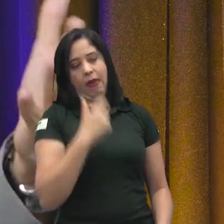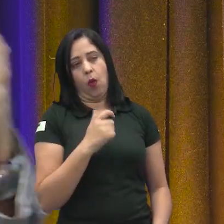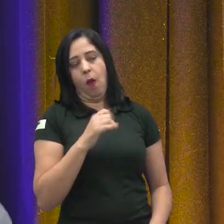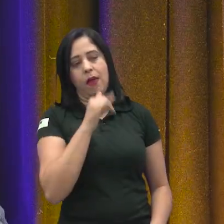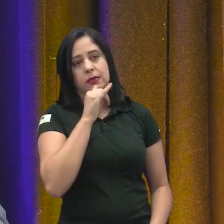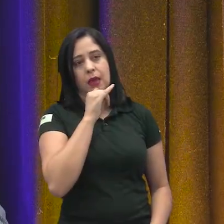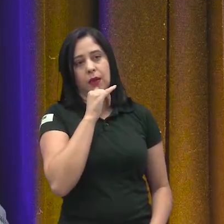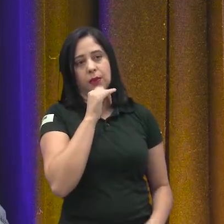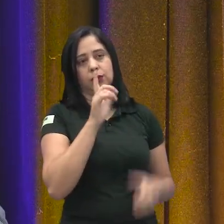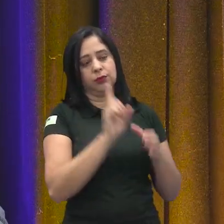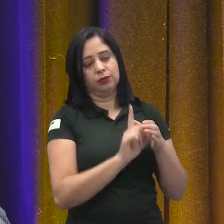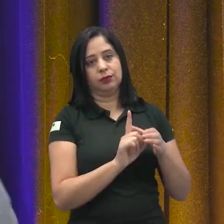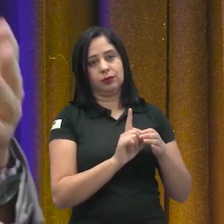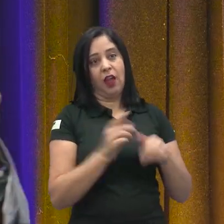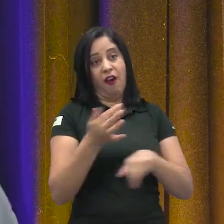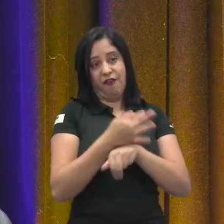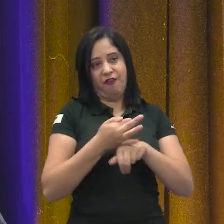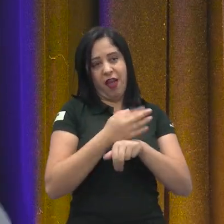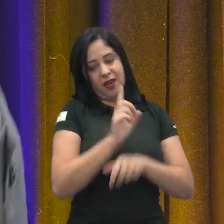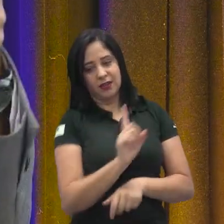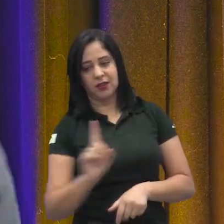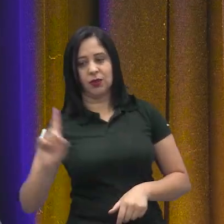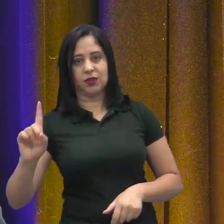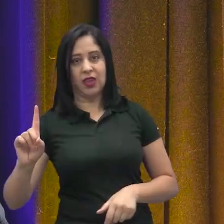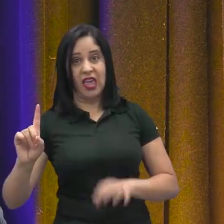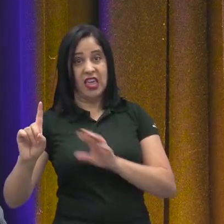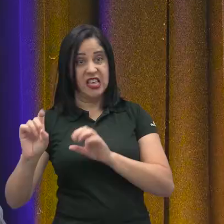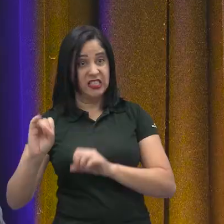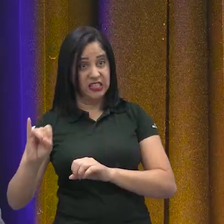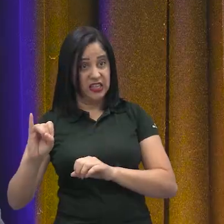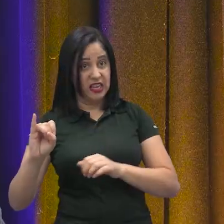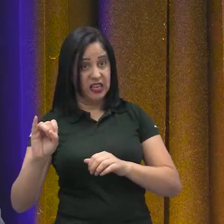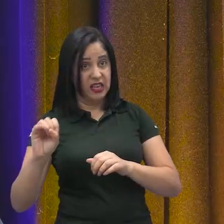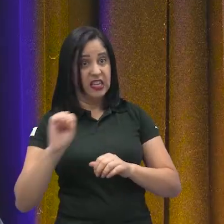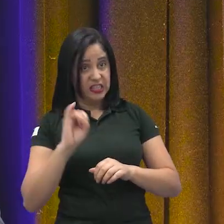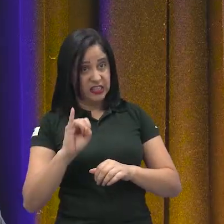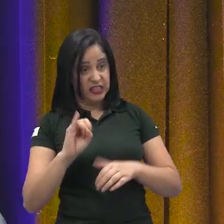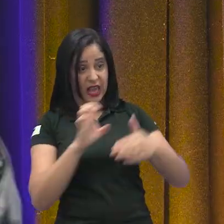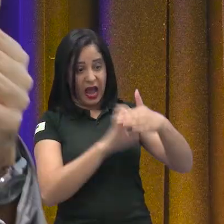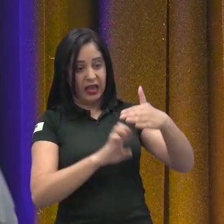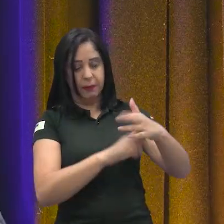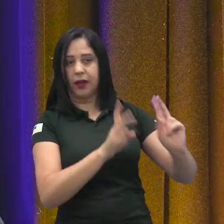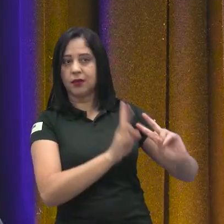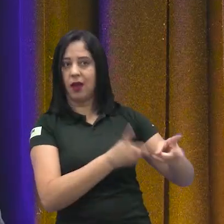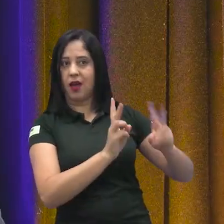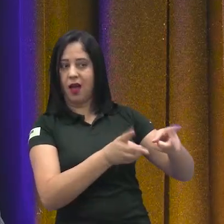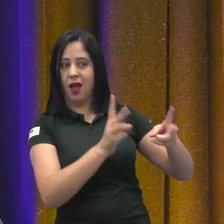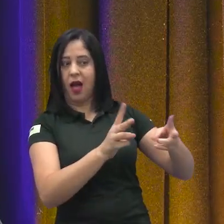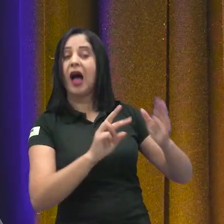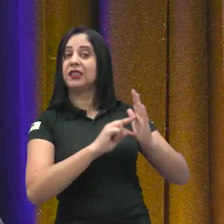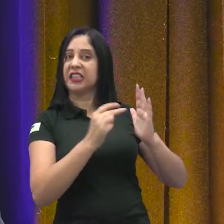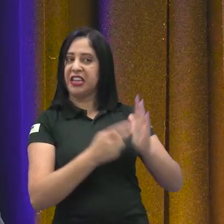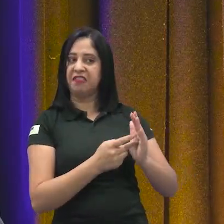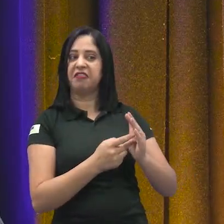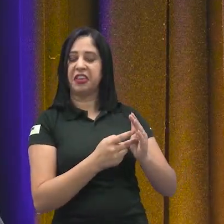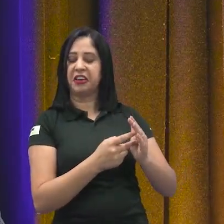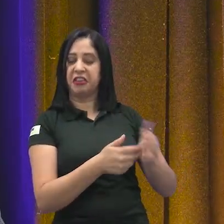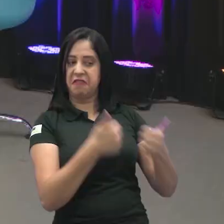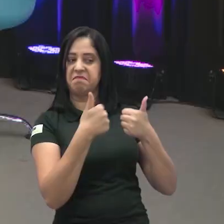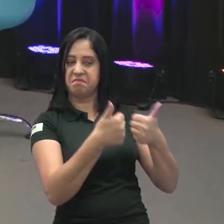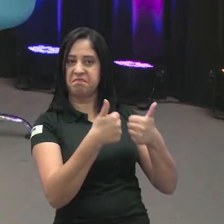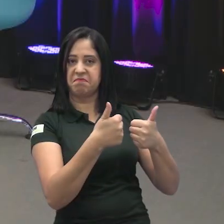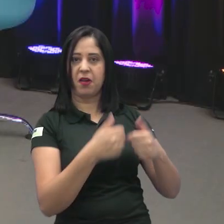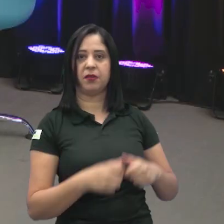umas férias de 20 dias, a minha empresa rodou sem mim, isso é um bom indicador de que as coisas estão indo bem.